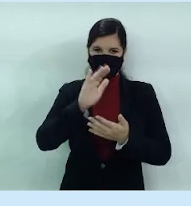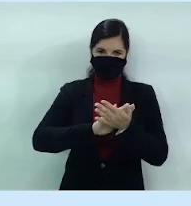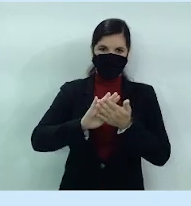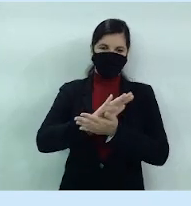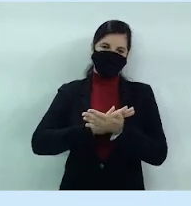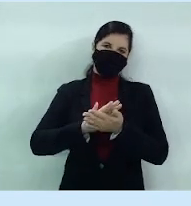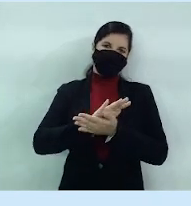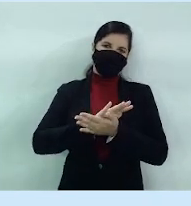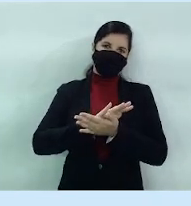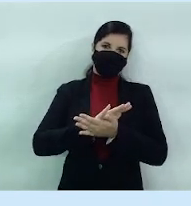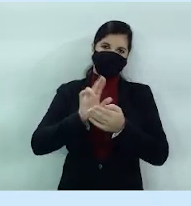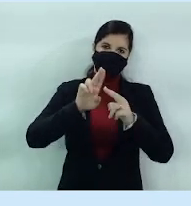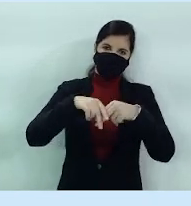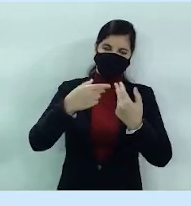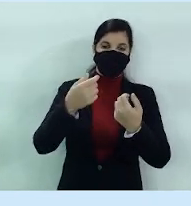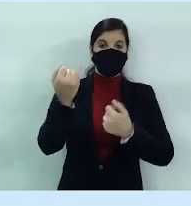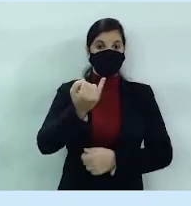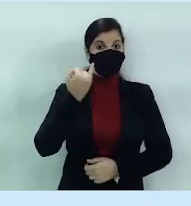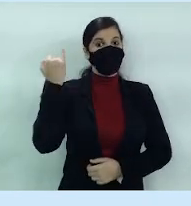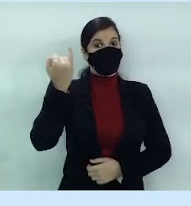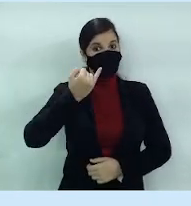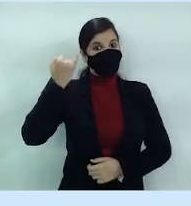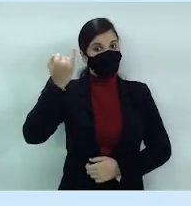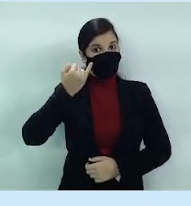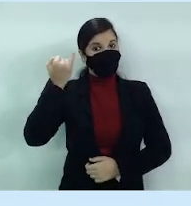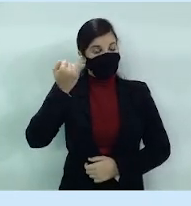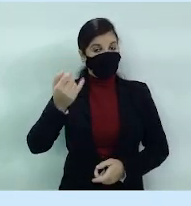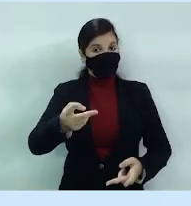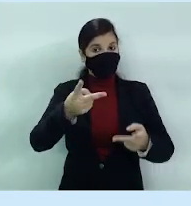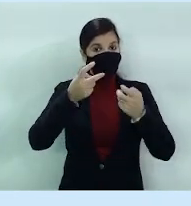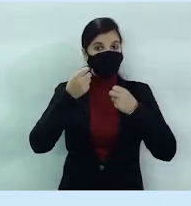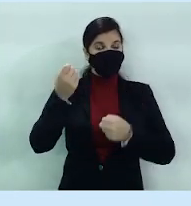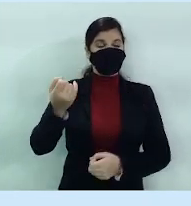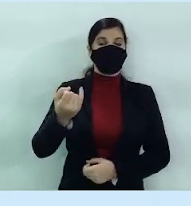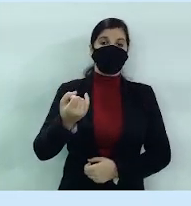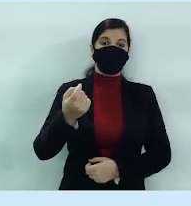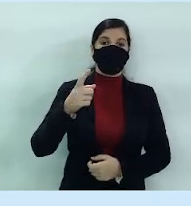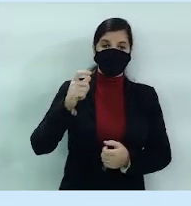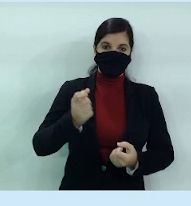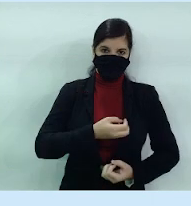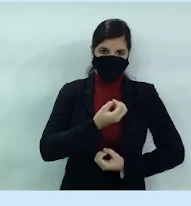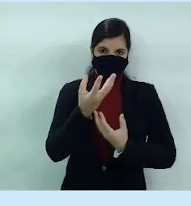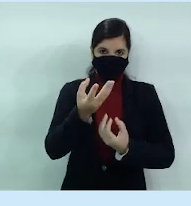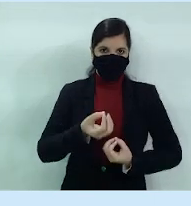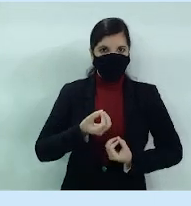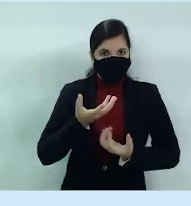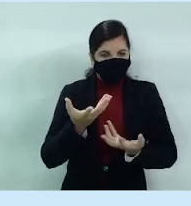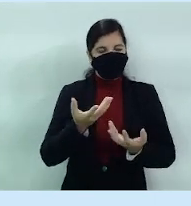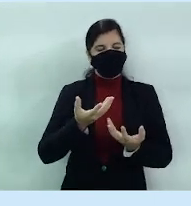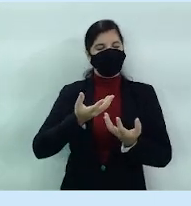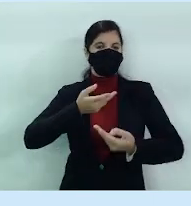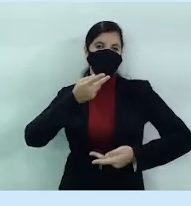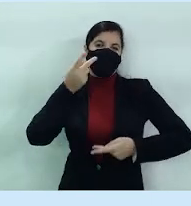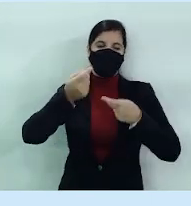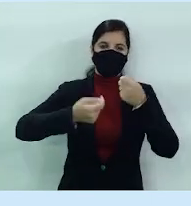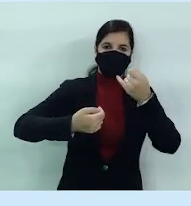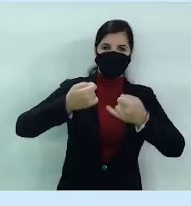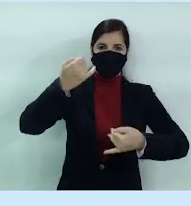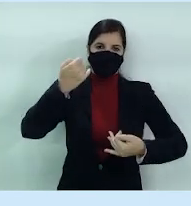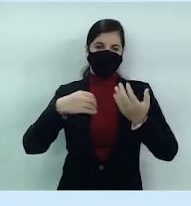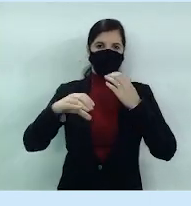Então é importante que nós entendamos a importância de saber nos expressar bem, de saber